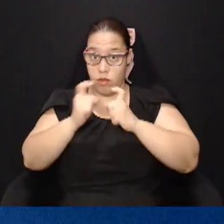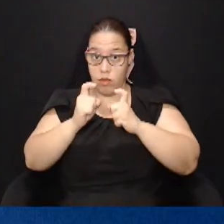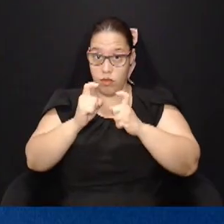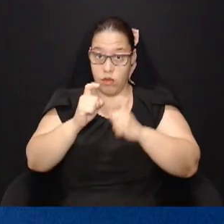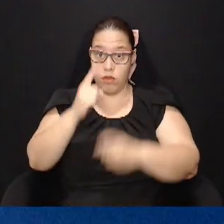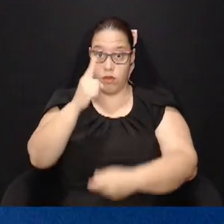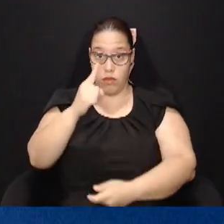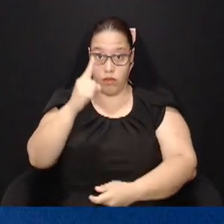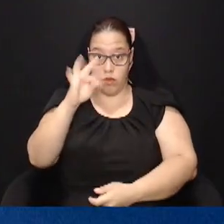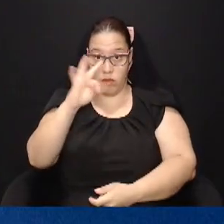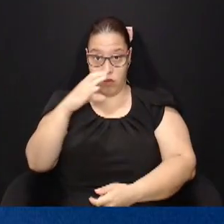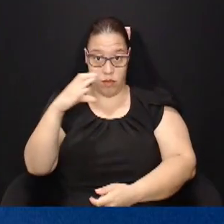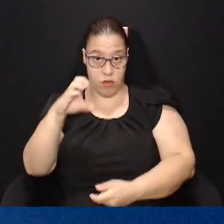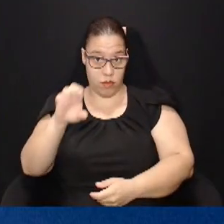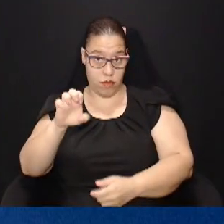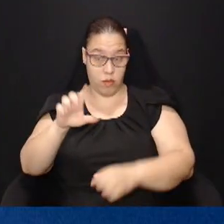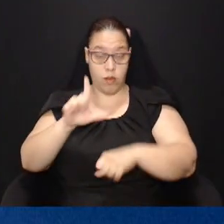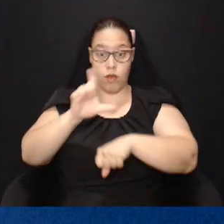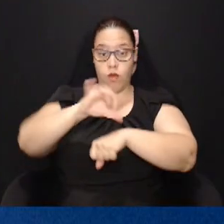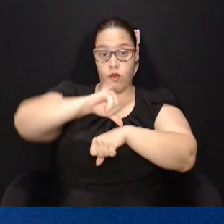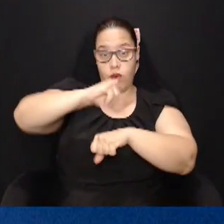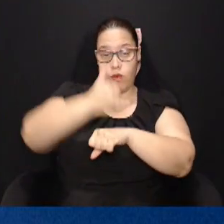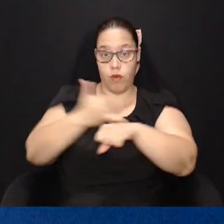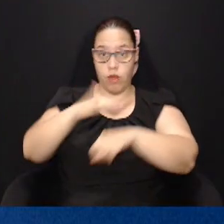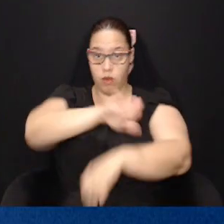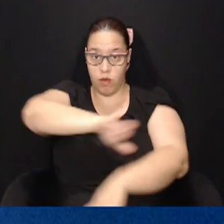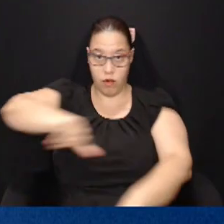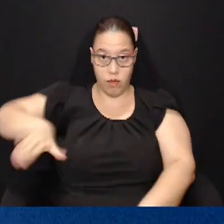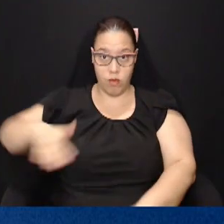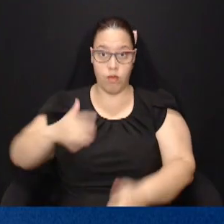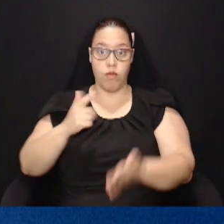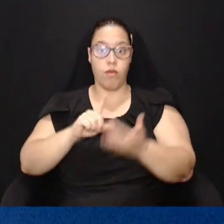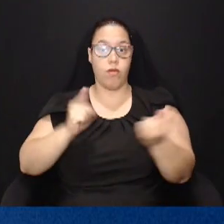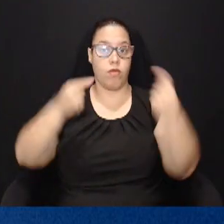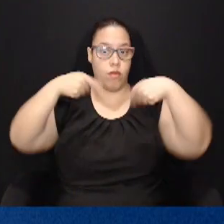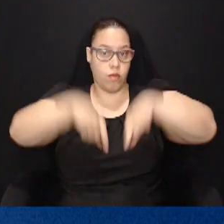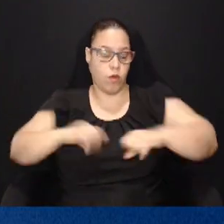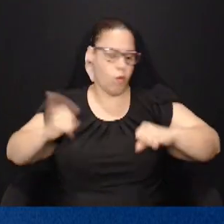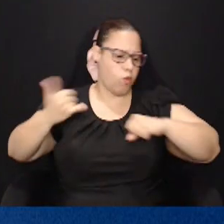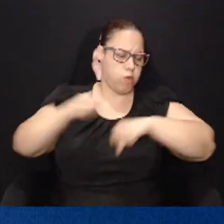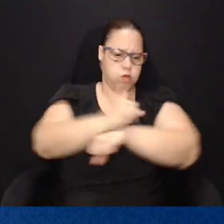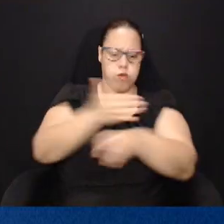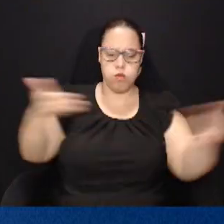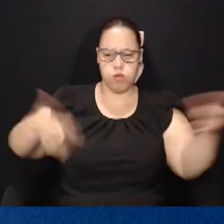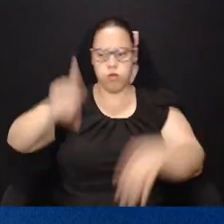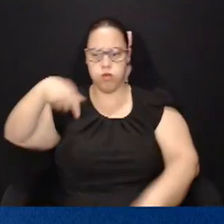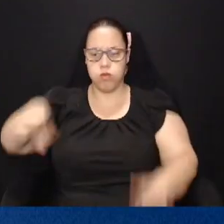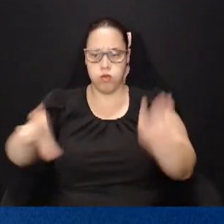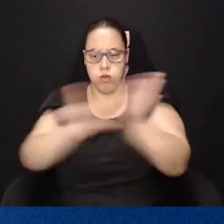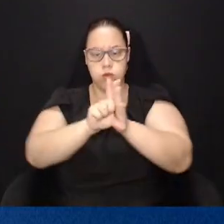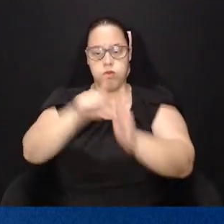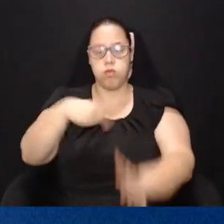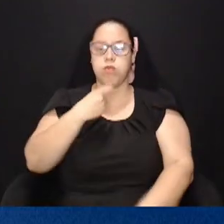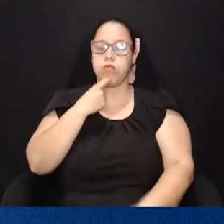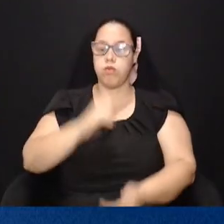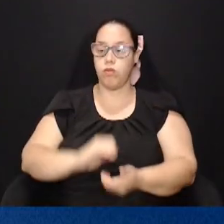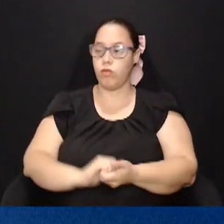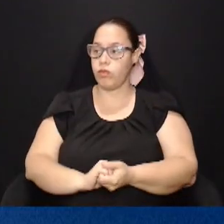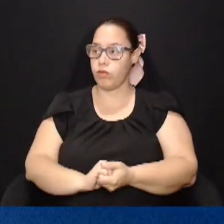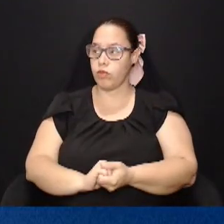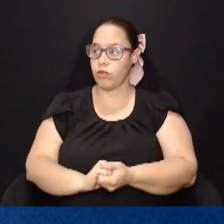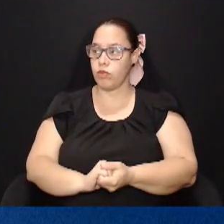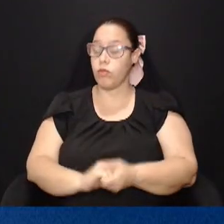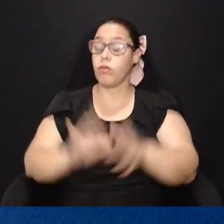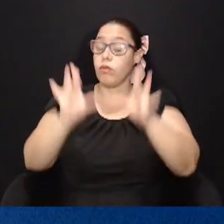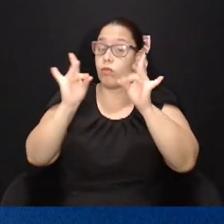da capital. Combate à obesidade agora é lei em Campinas. Especialista dá dicas